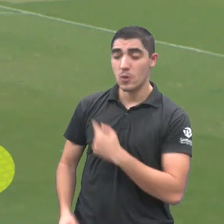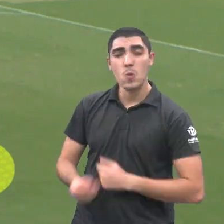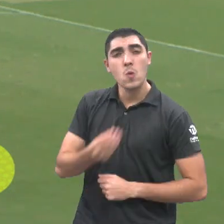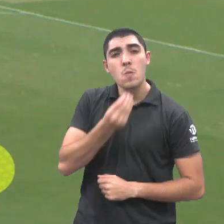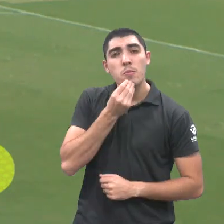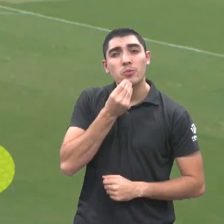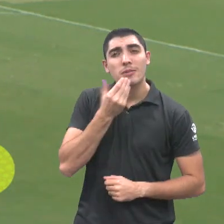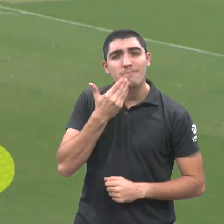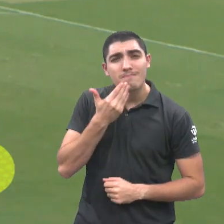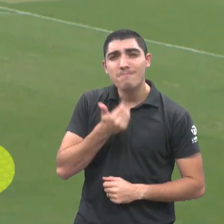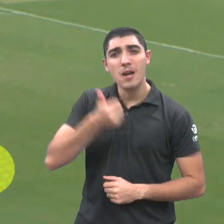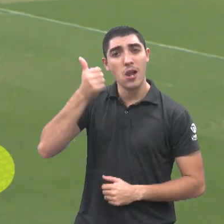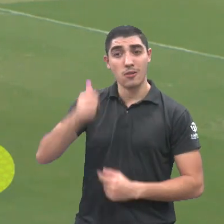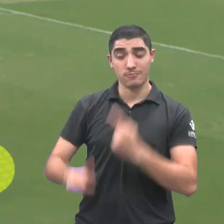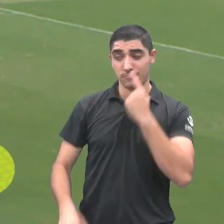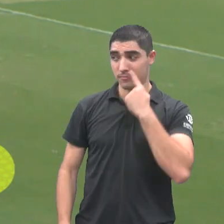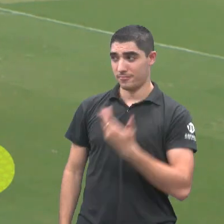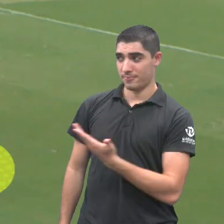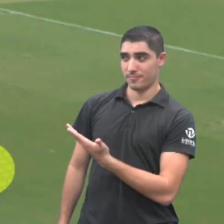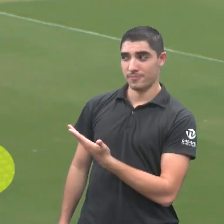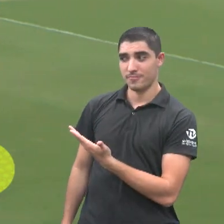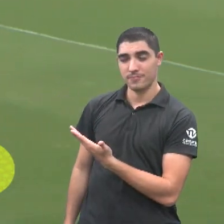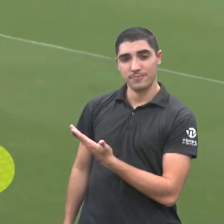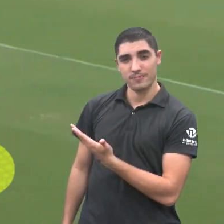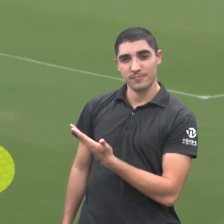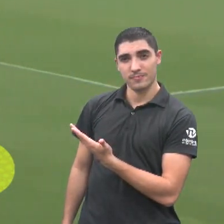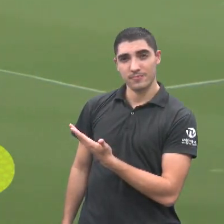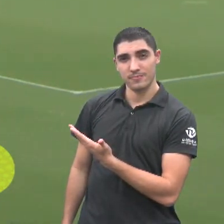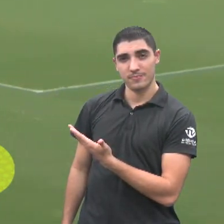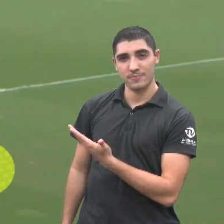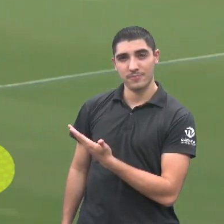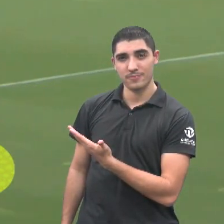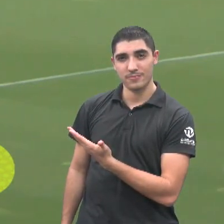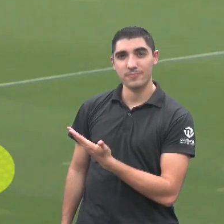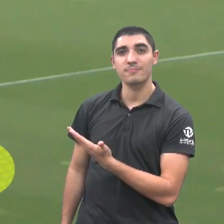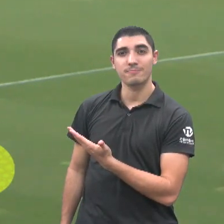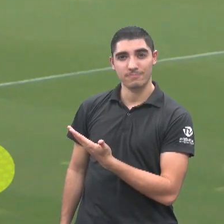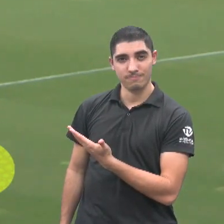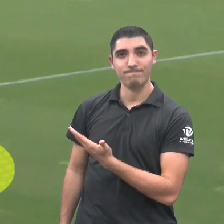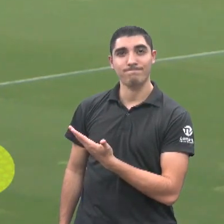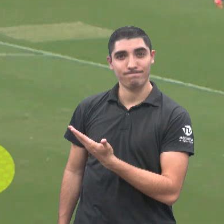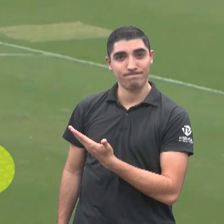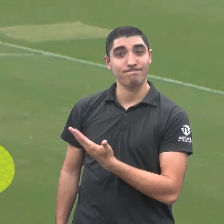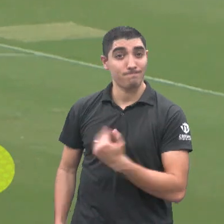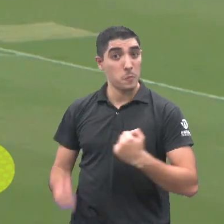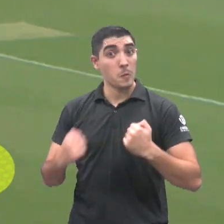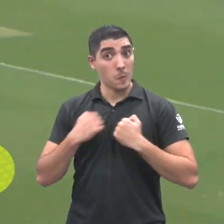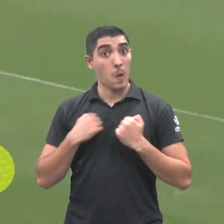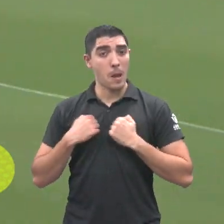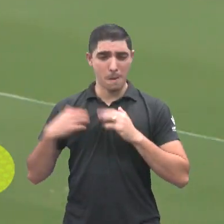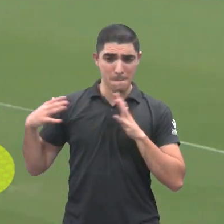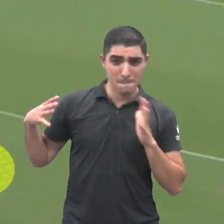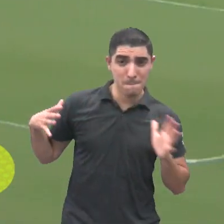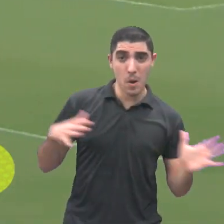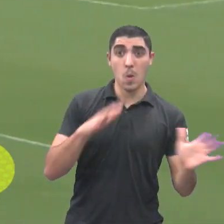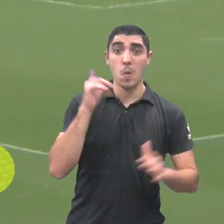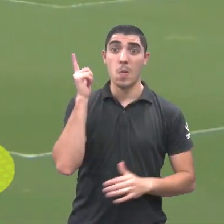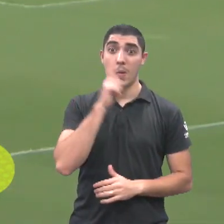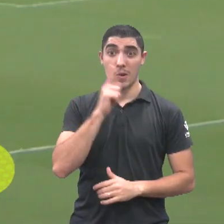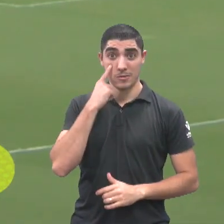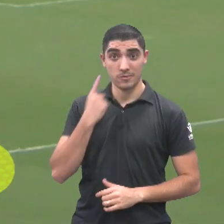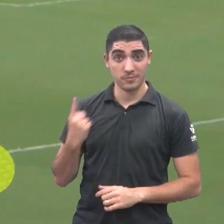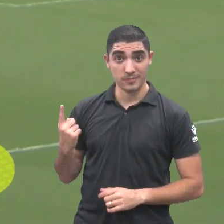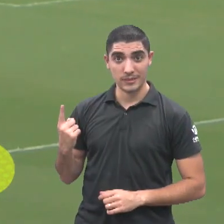veio nessa cobrança de falta. Léo Pereira bateu e Alexandre Aruá obrigou o goleiro Guilherme Neto a fazer